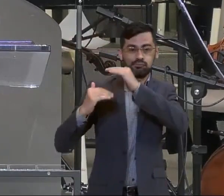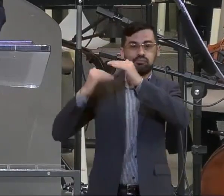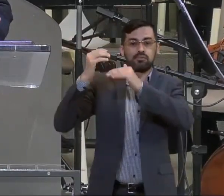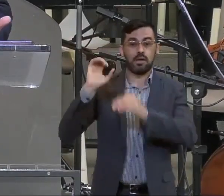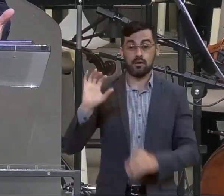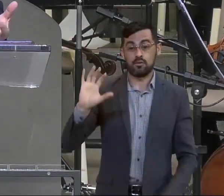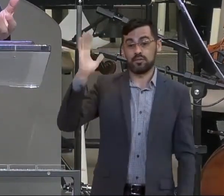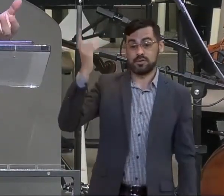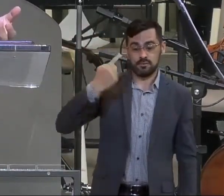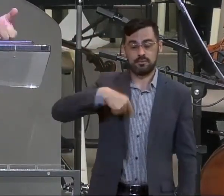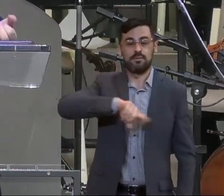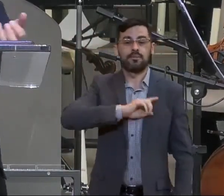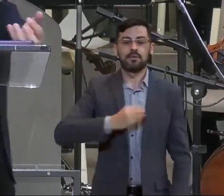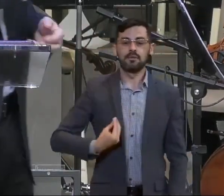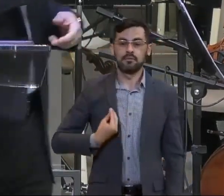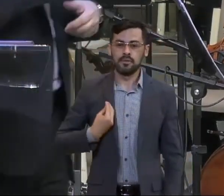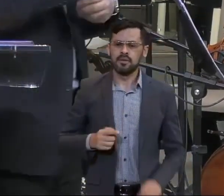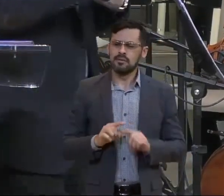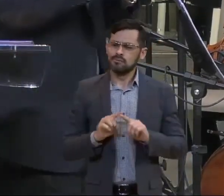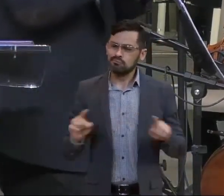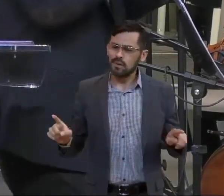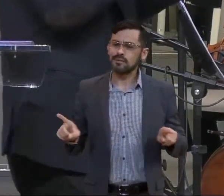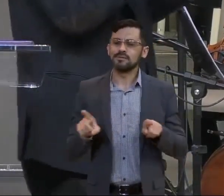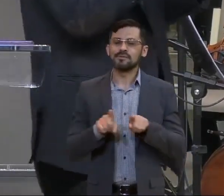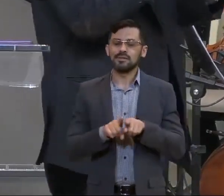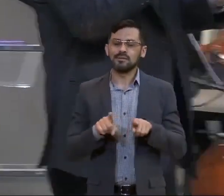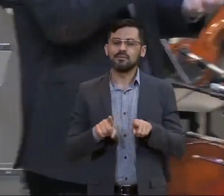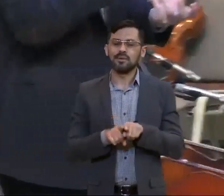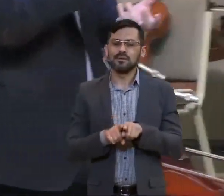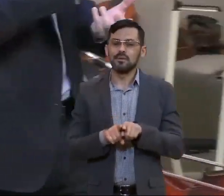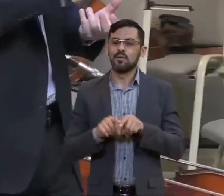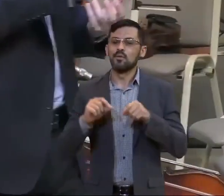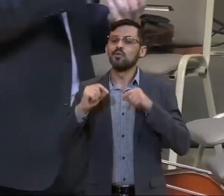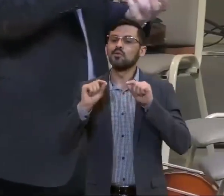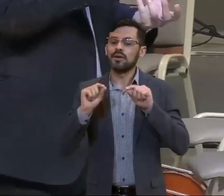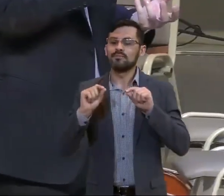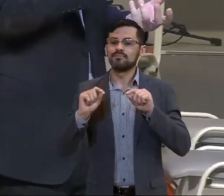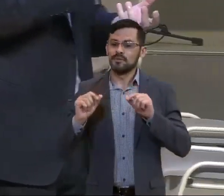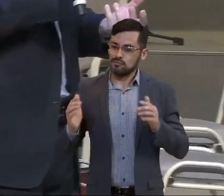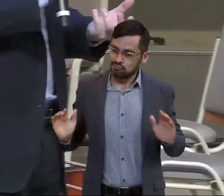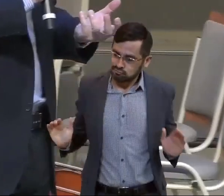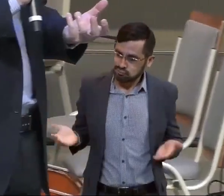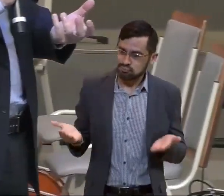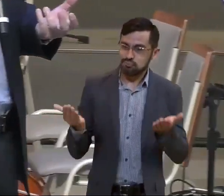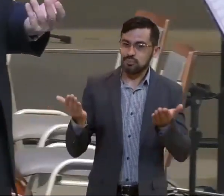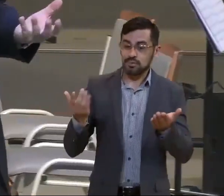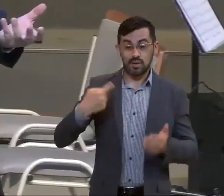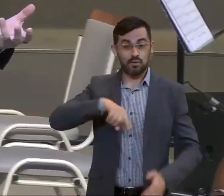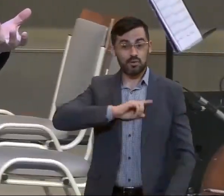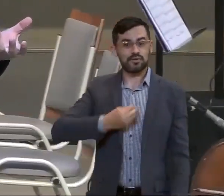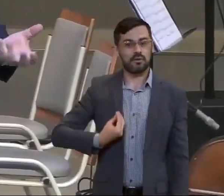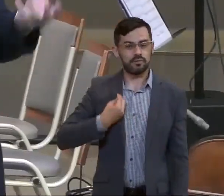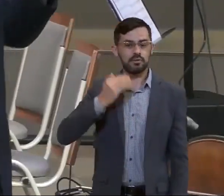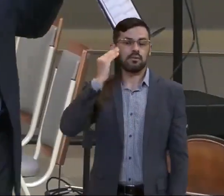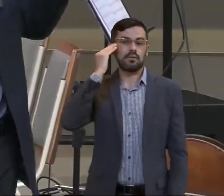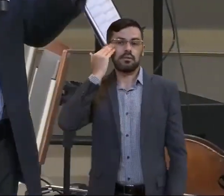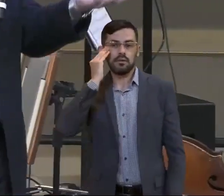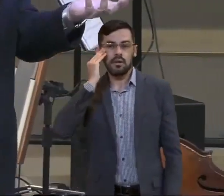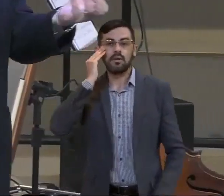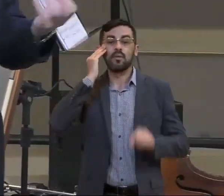acontecendo, mas que é também um grande motivador na nossa vida de entender